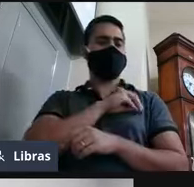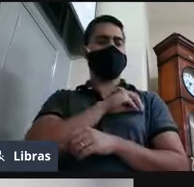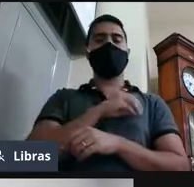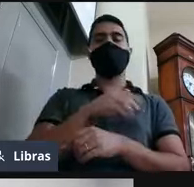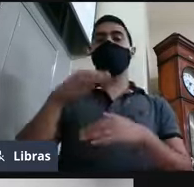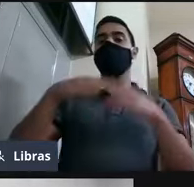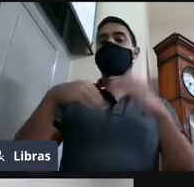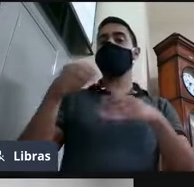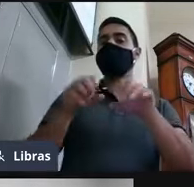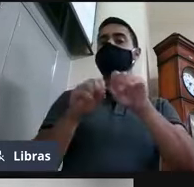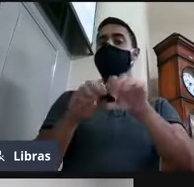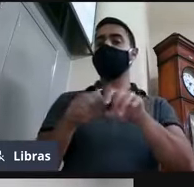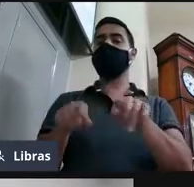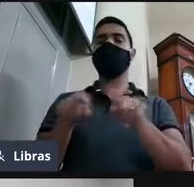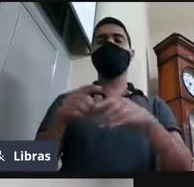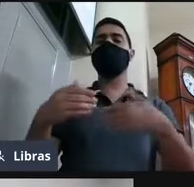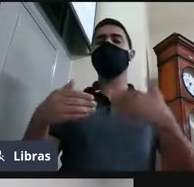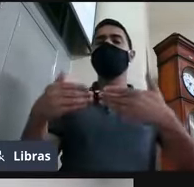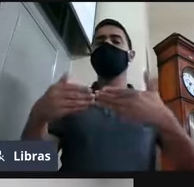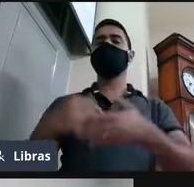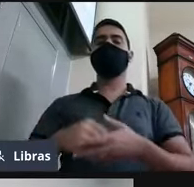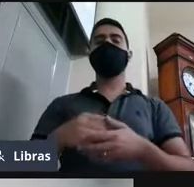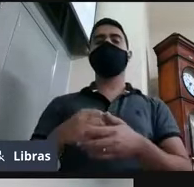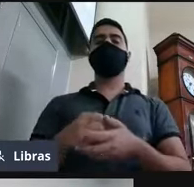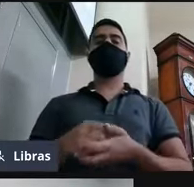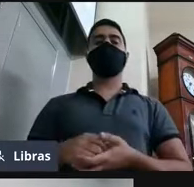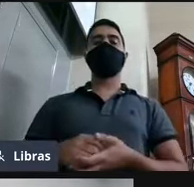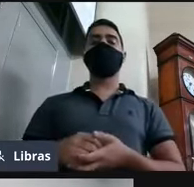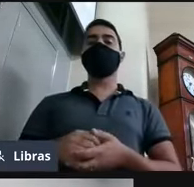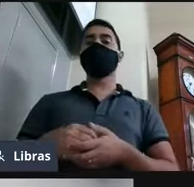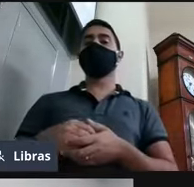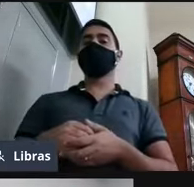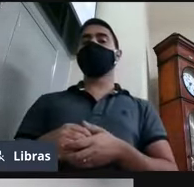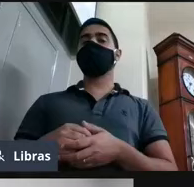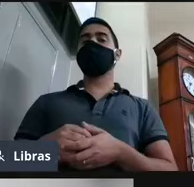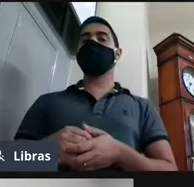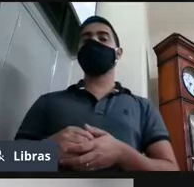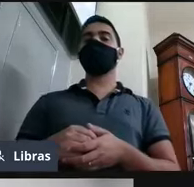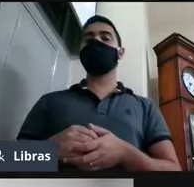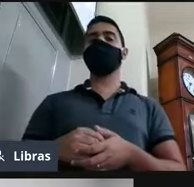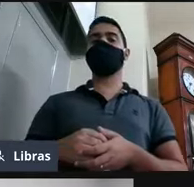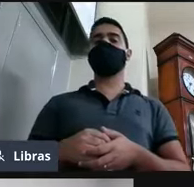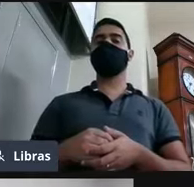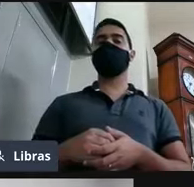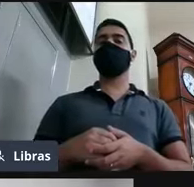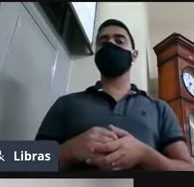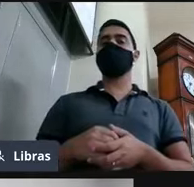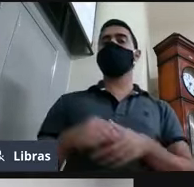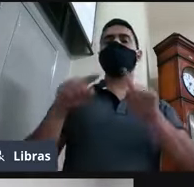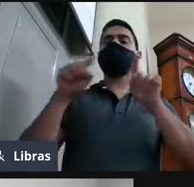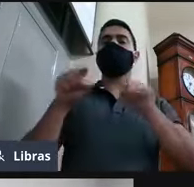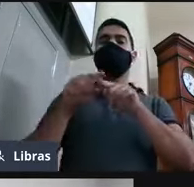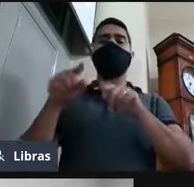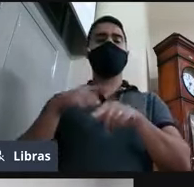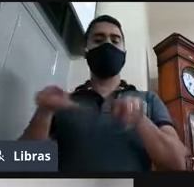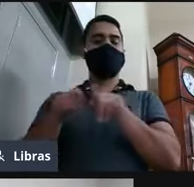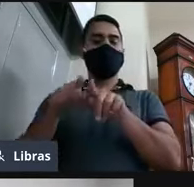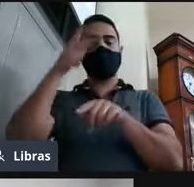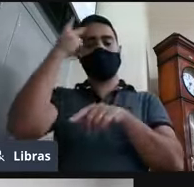magistério em educação, em decorrência do efetivo exercício em cargo, emprego ou função, integrantes da estrutura, quadro, tabela de